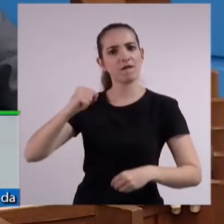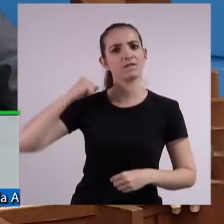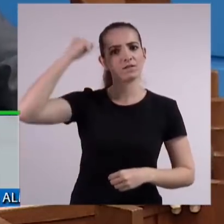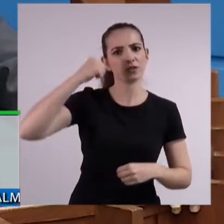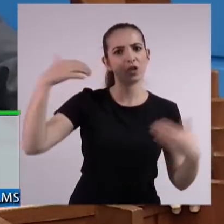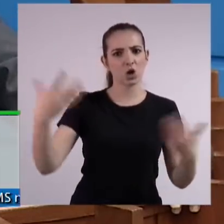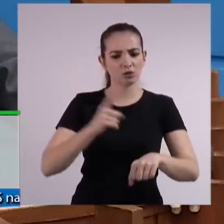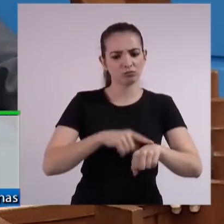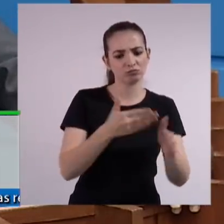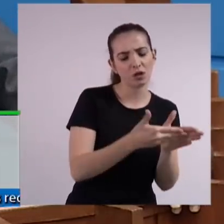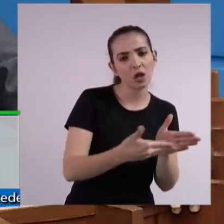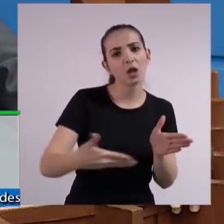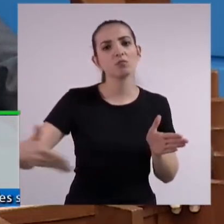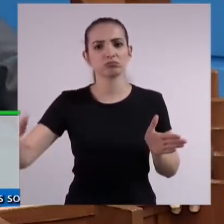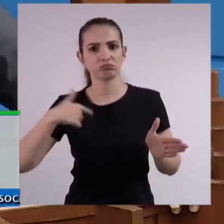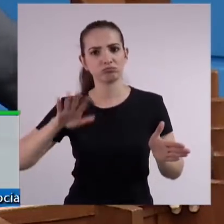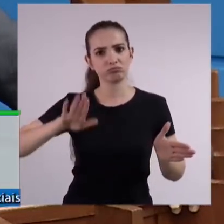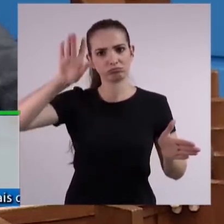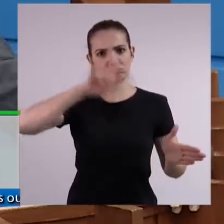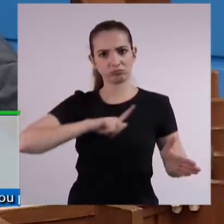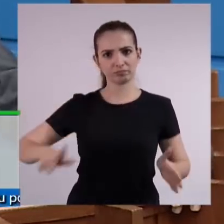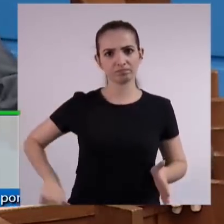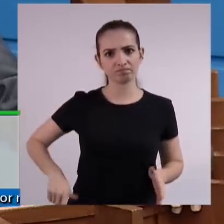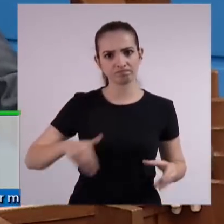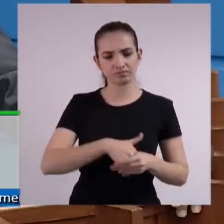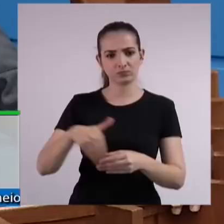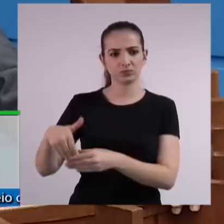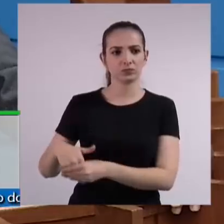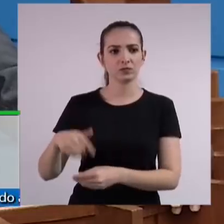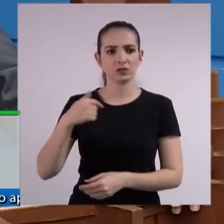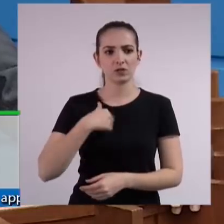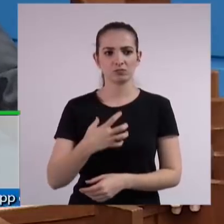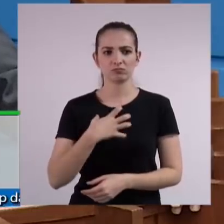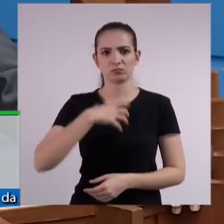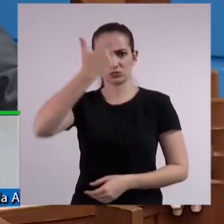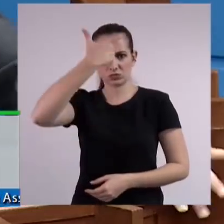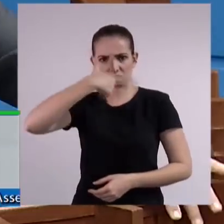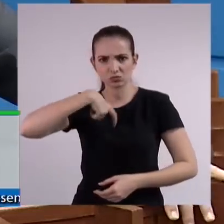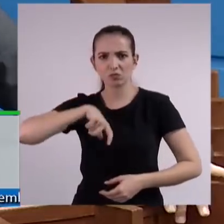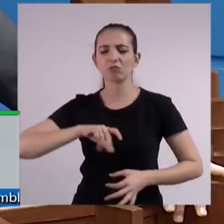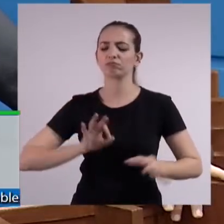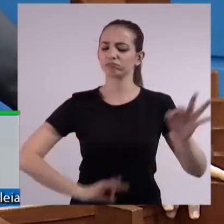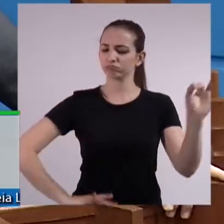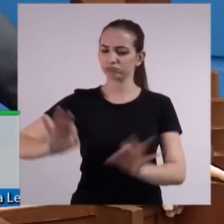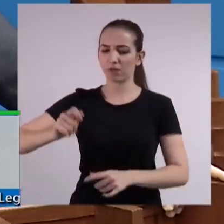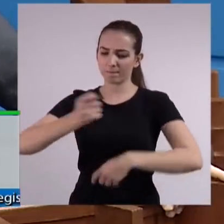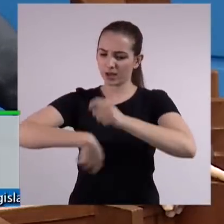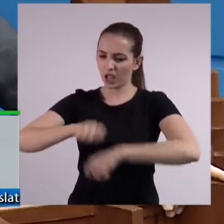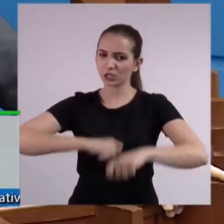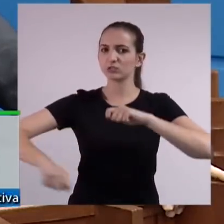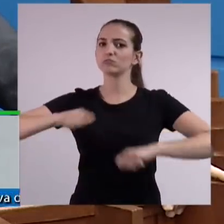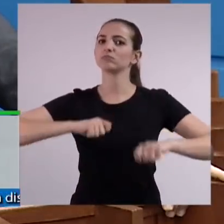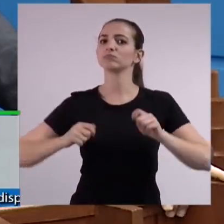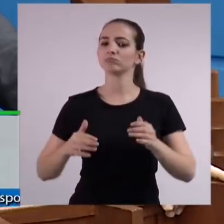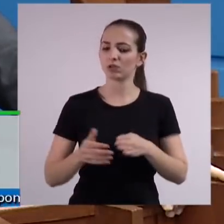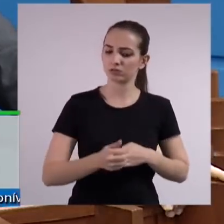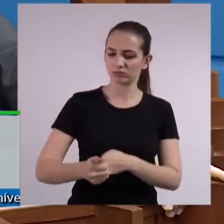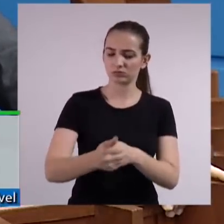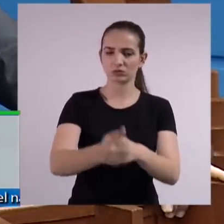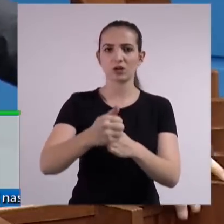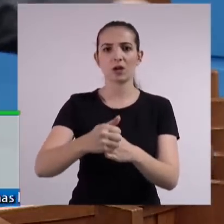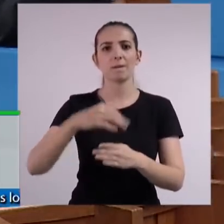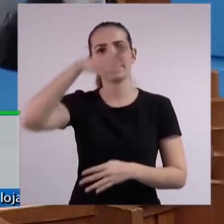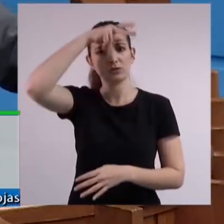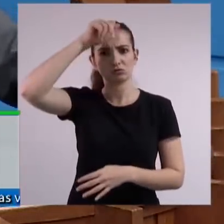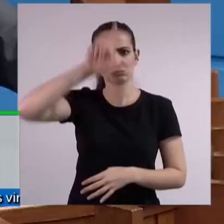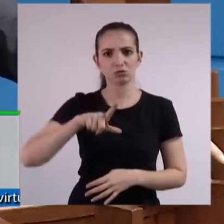vitória nesse processo eleitoral. Me sinto extremamente preparado para administrar Mato Grosso do Sul. Experiência